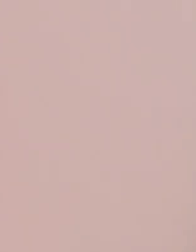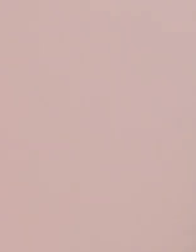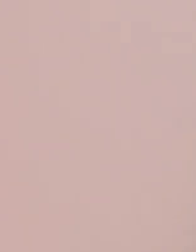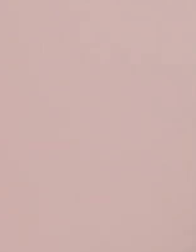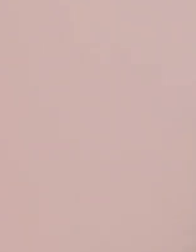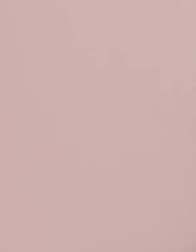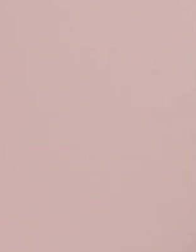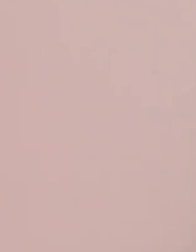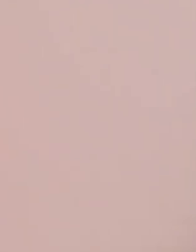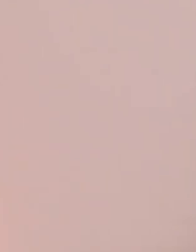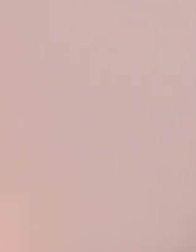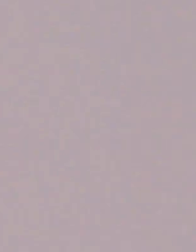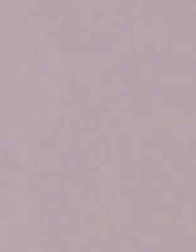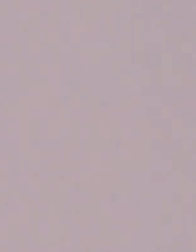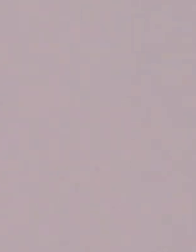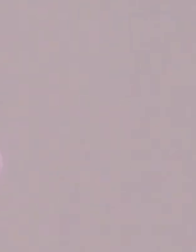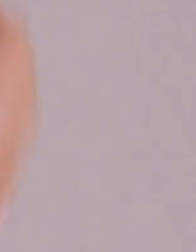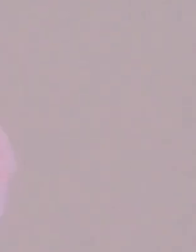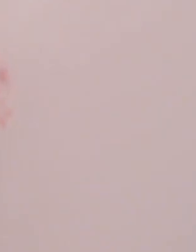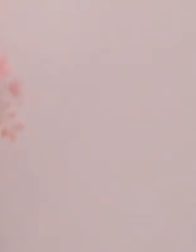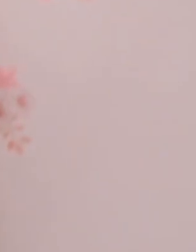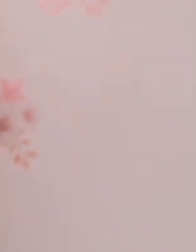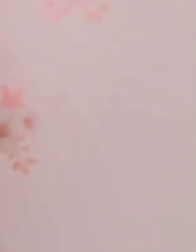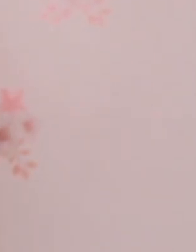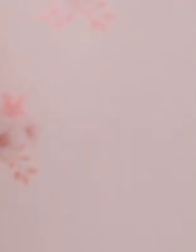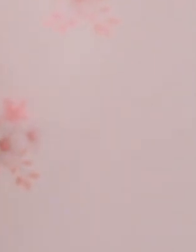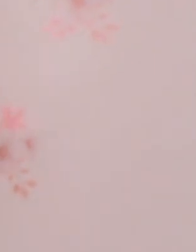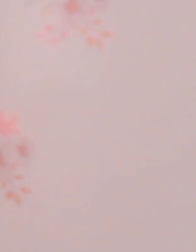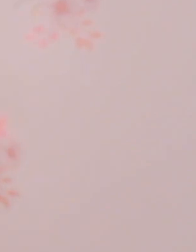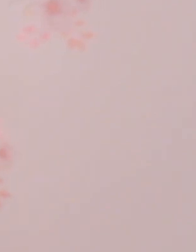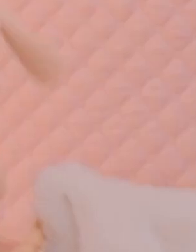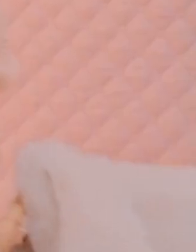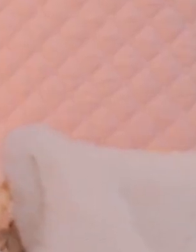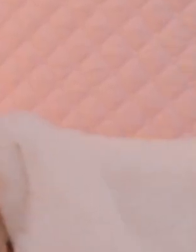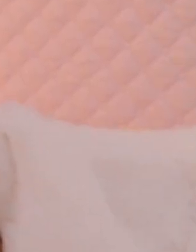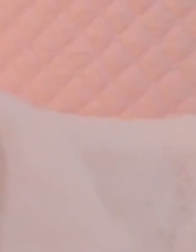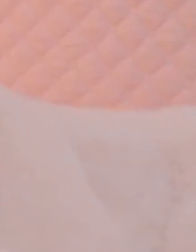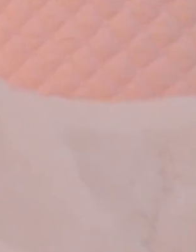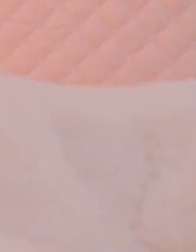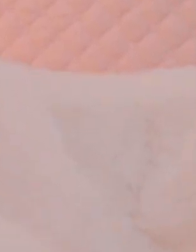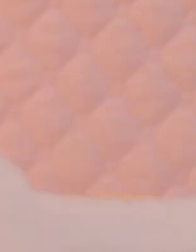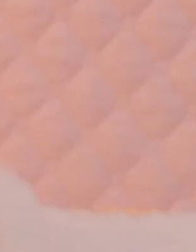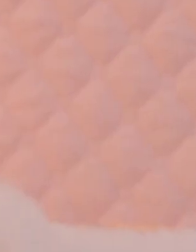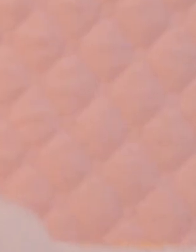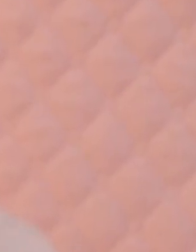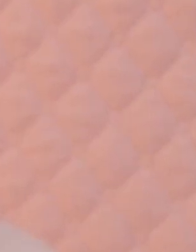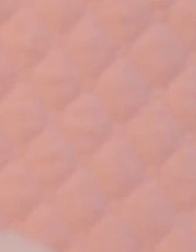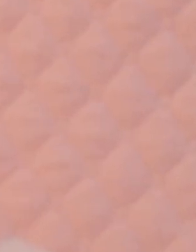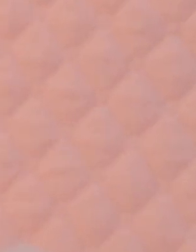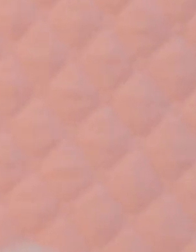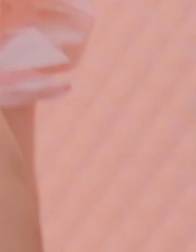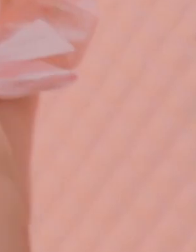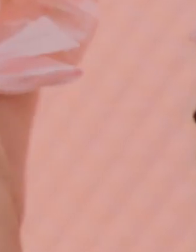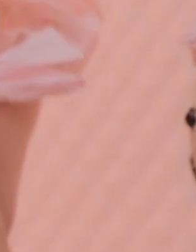O que mais importa é o amor e o respeito entre mães e filhos. A TV